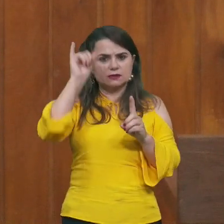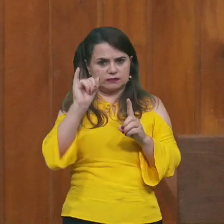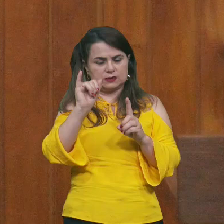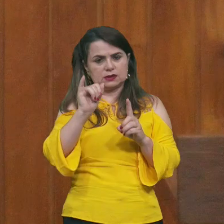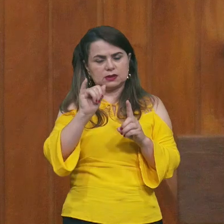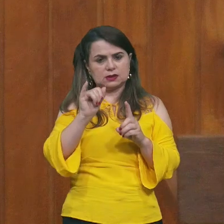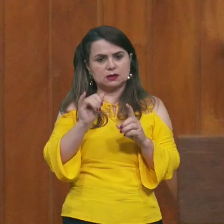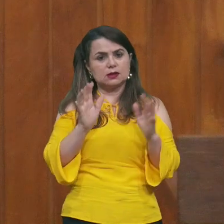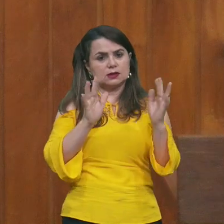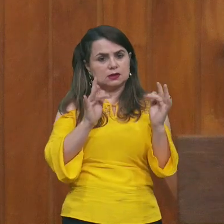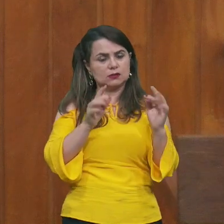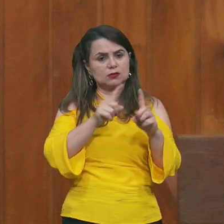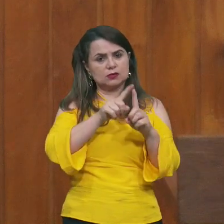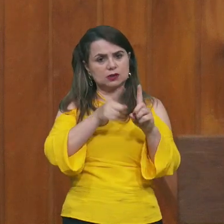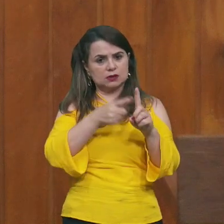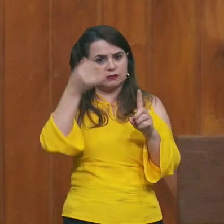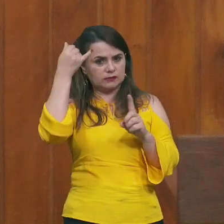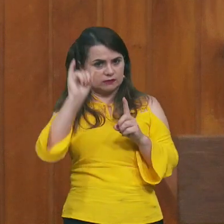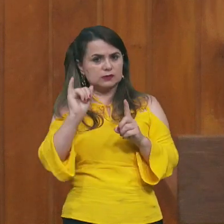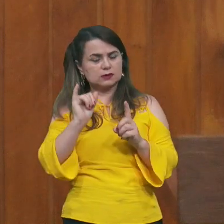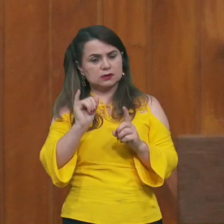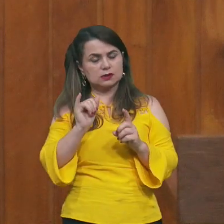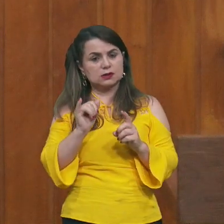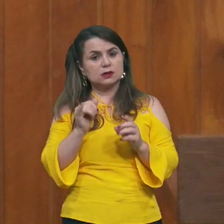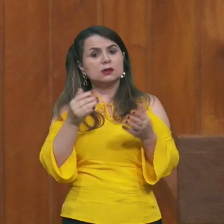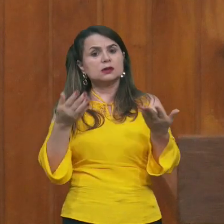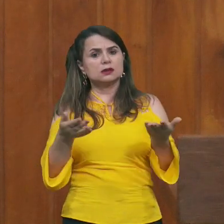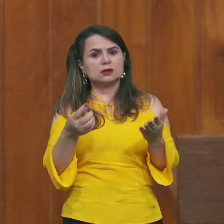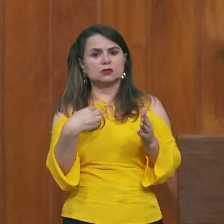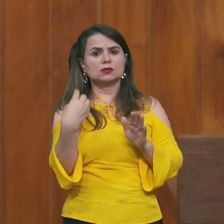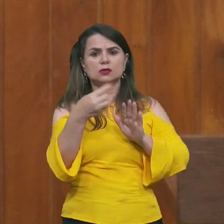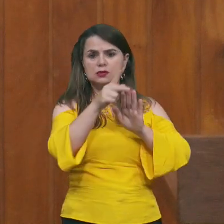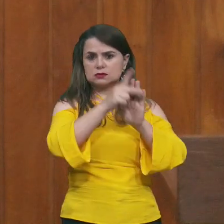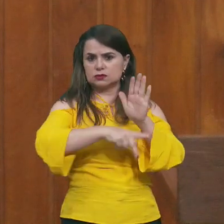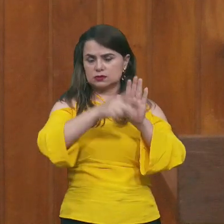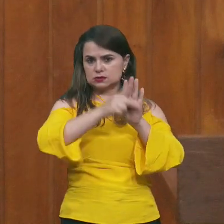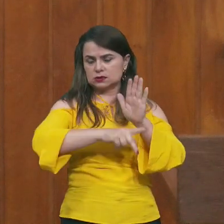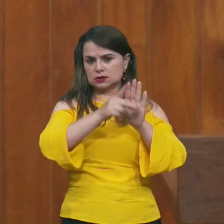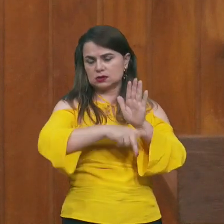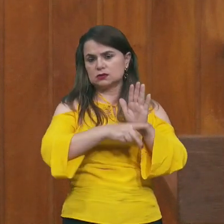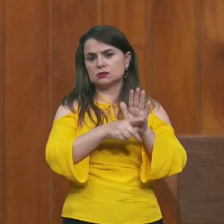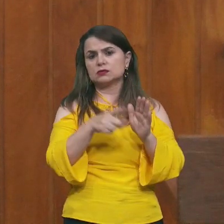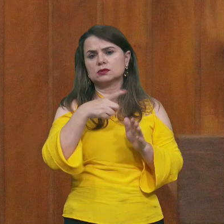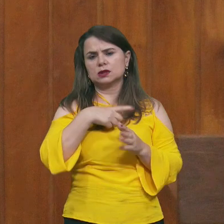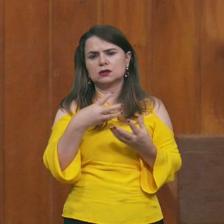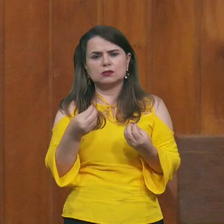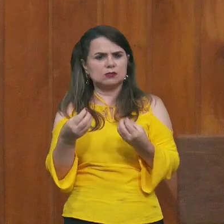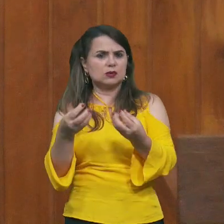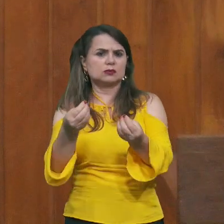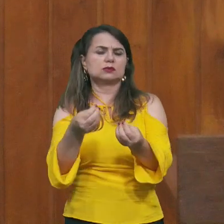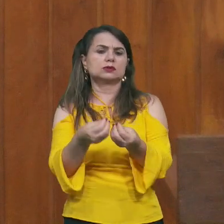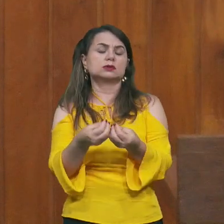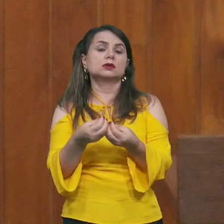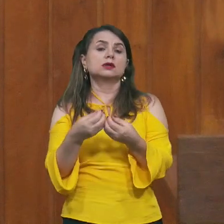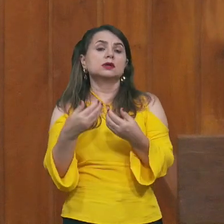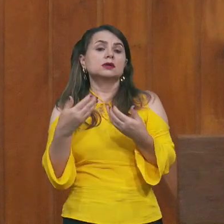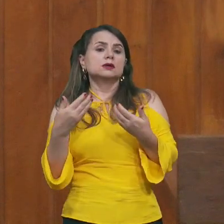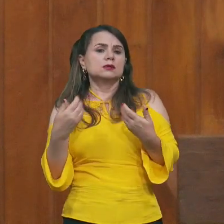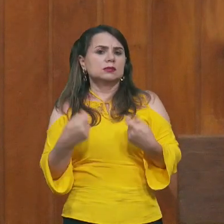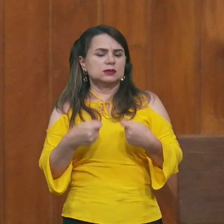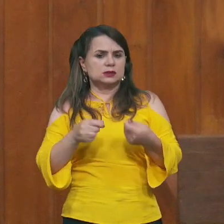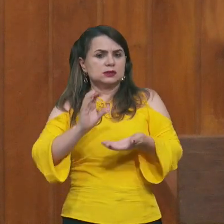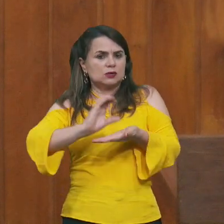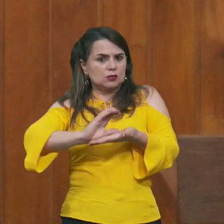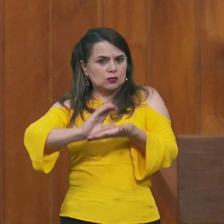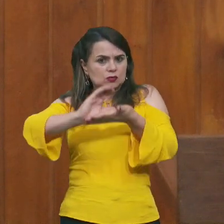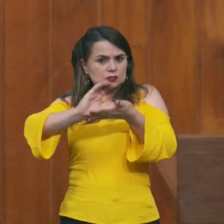namoro. Com tantos projetos, entendemos ser impossível fazermos política pública para as mulheres sem termos um conselho